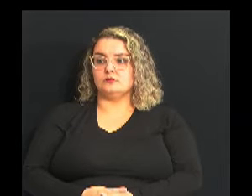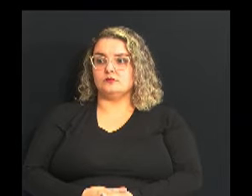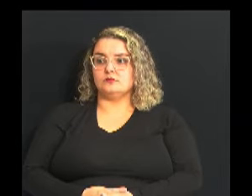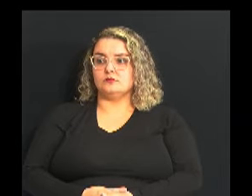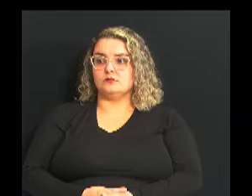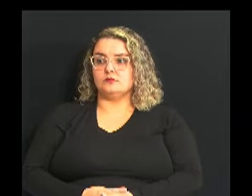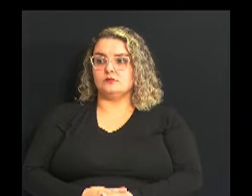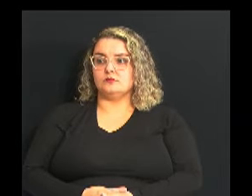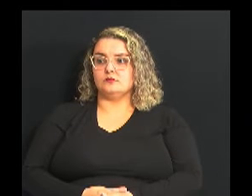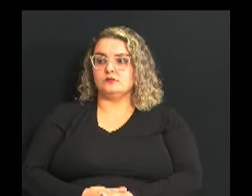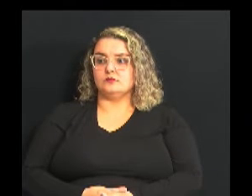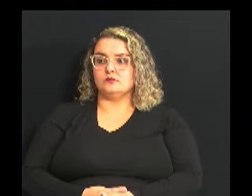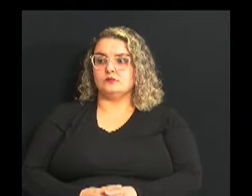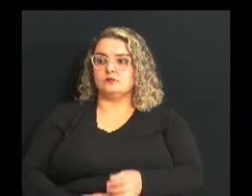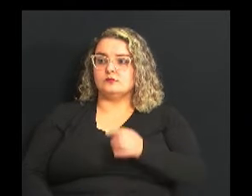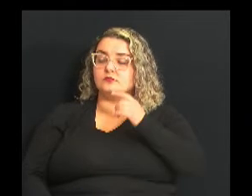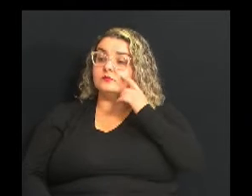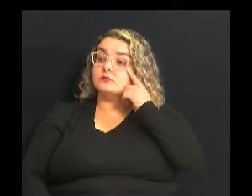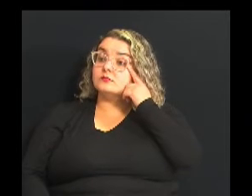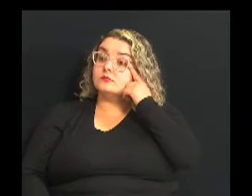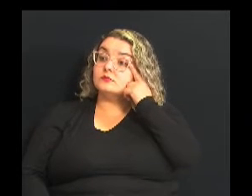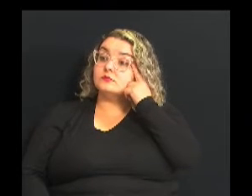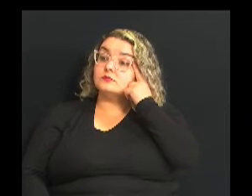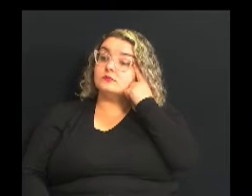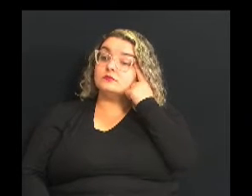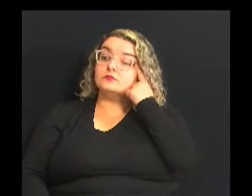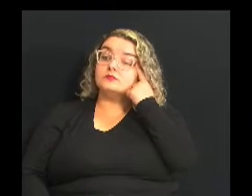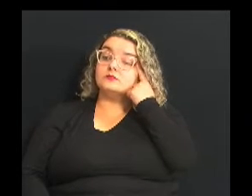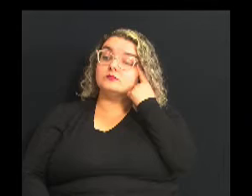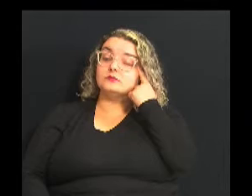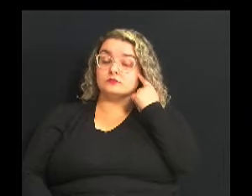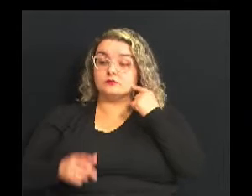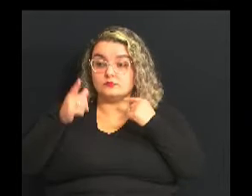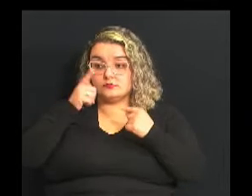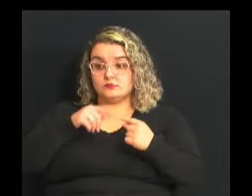E dessa forma a gente consiga já bater essa meta este ano, né?